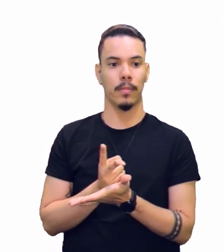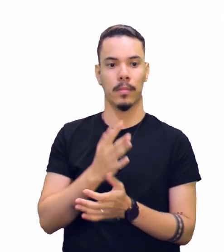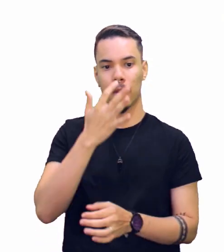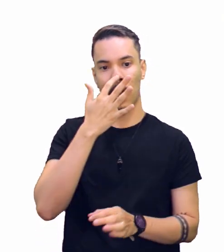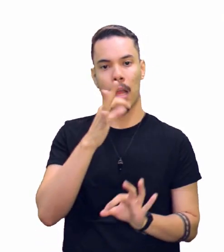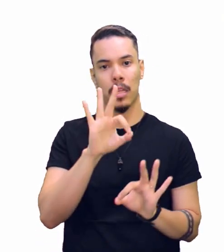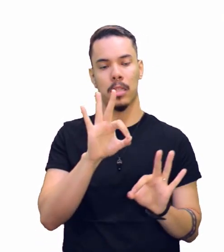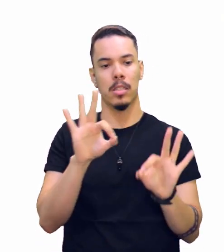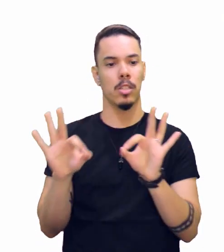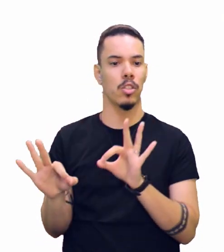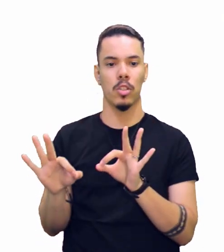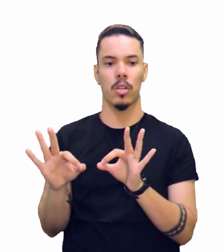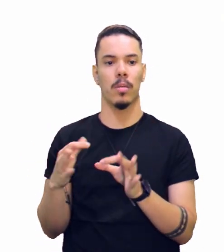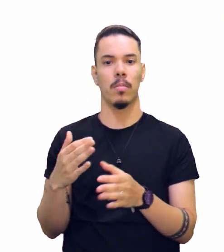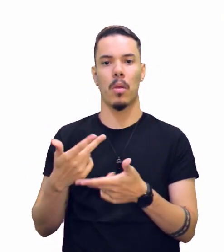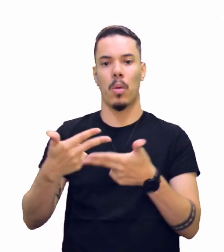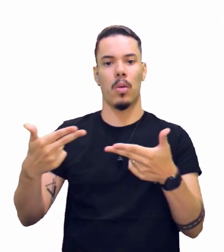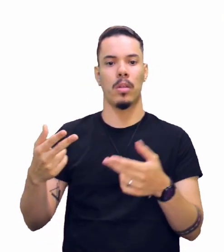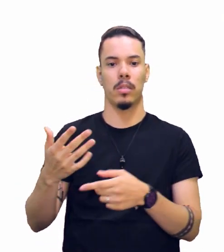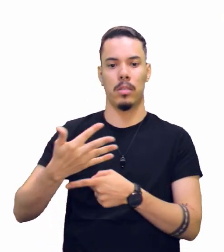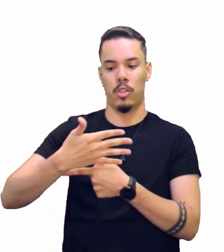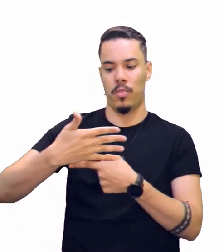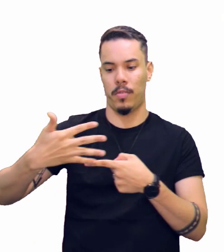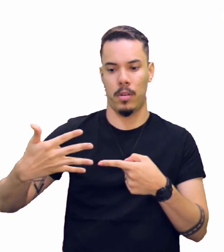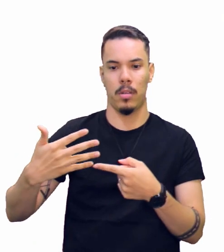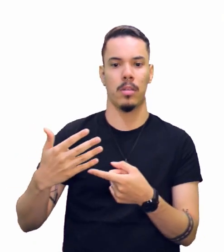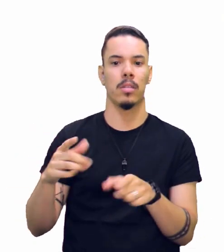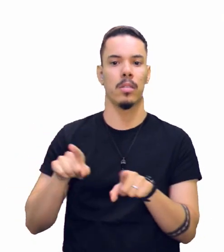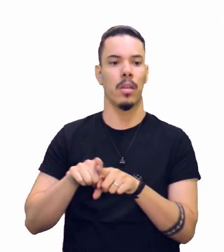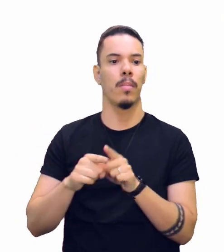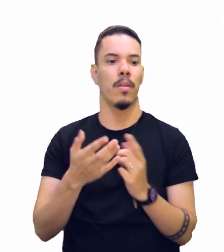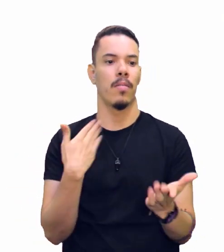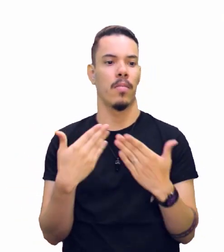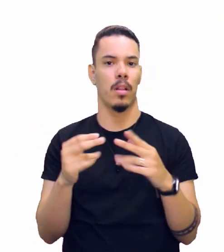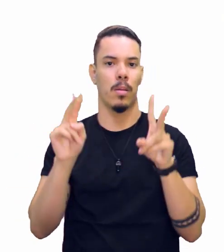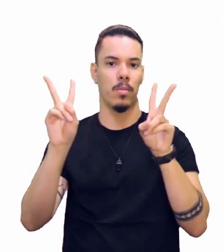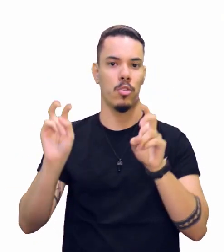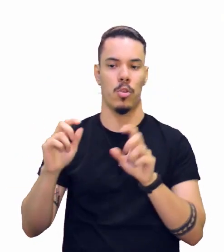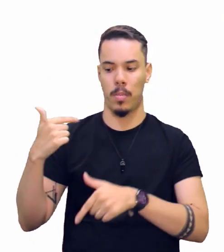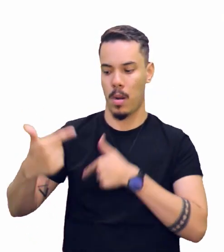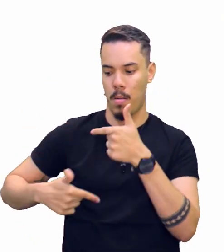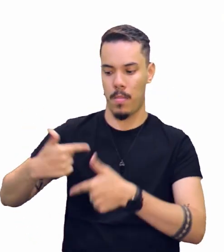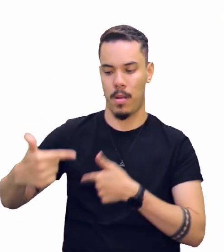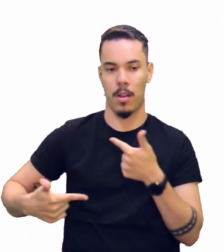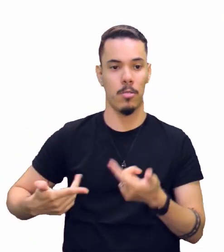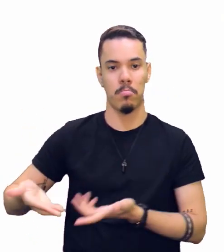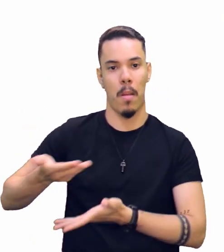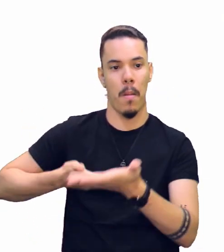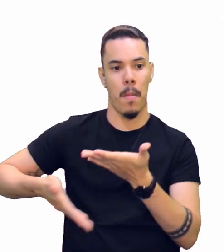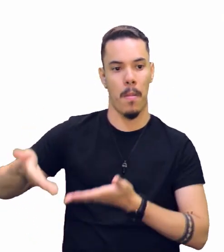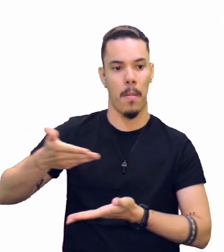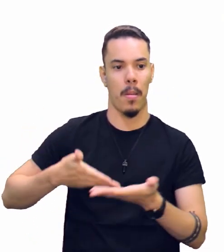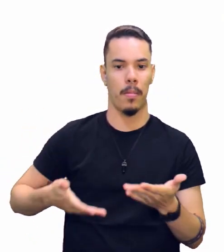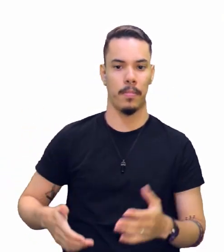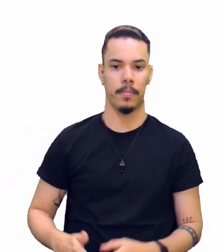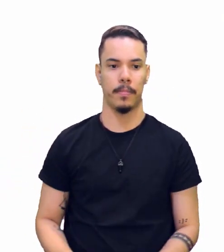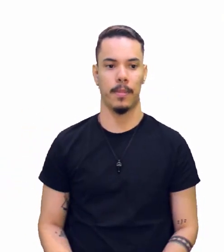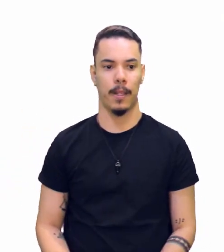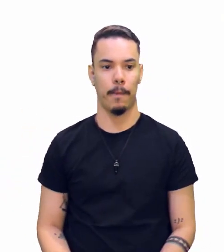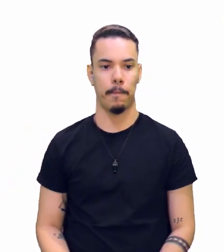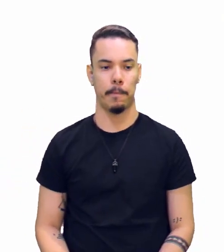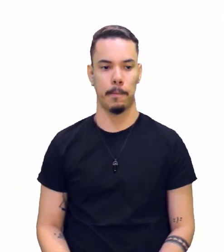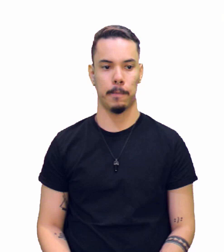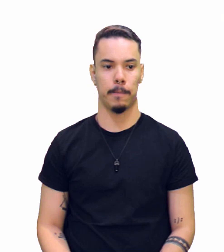assistimos algo na Netflix e falamos sobre os nossos trabalhos né nossos Jobs empregos enfim